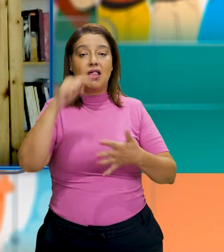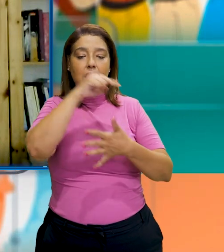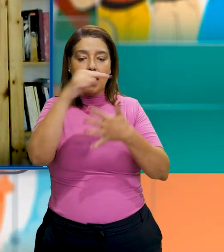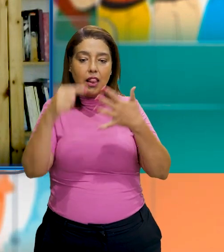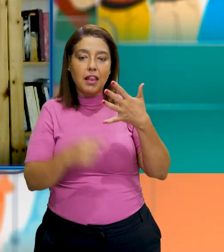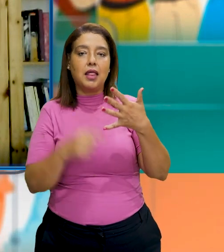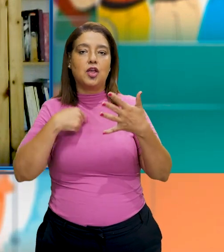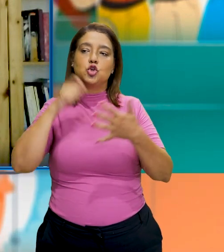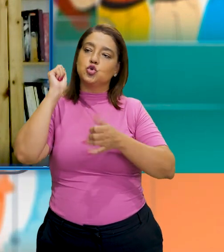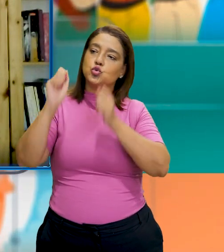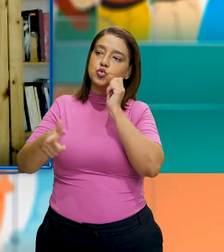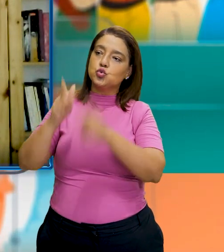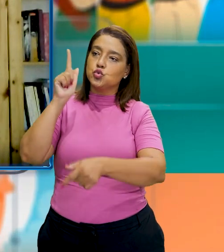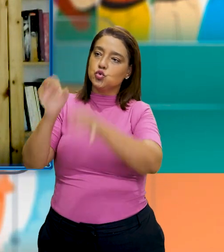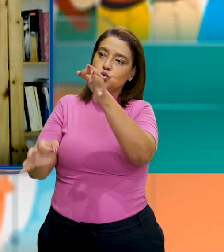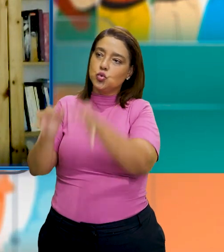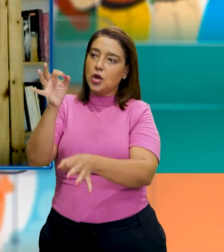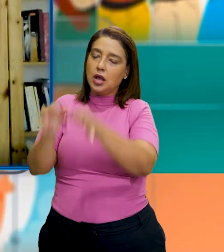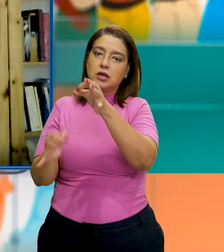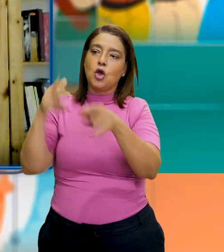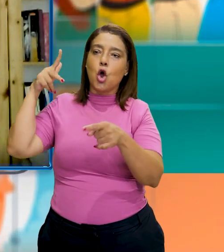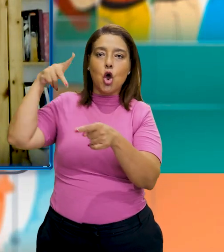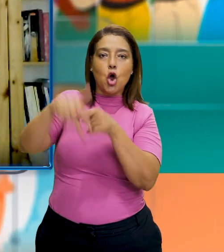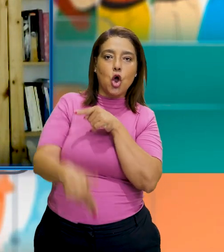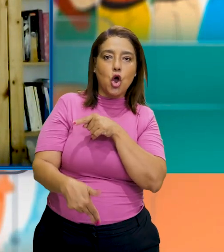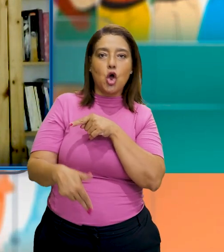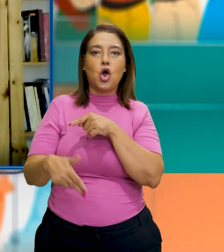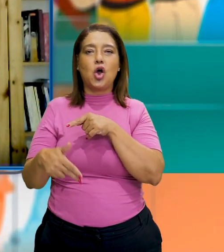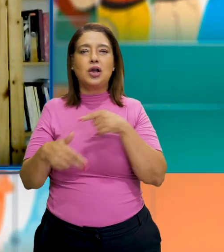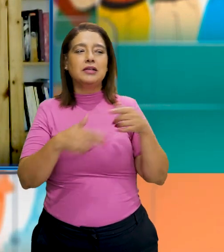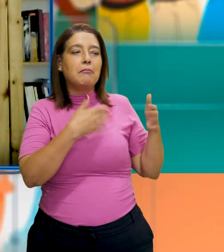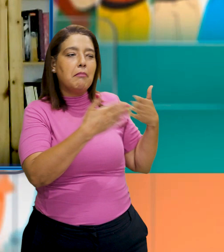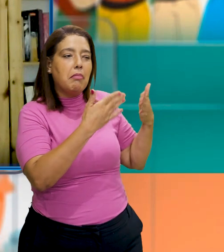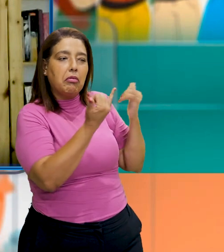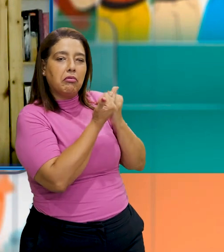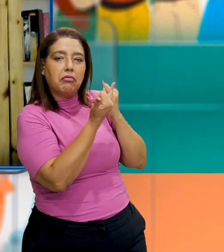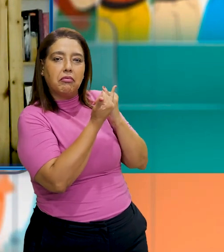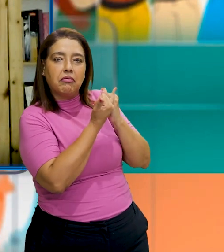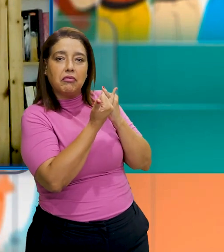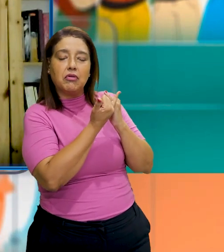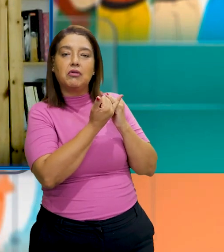elementos de julgamento, interrupções, conversa de